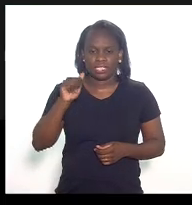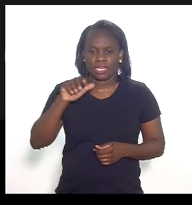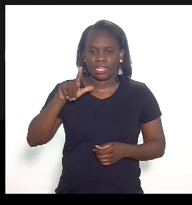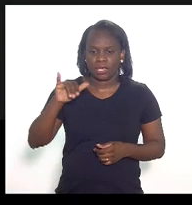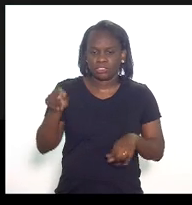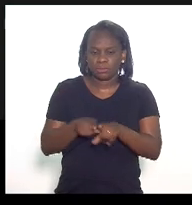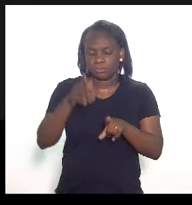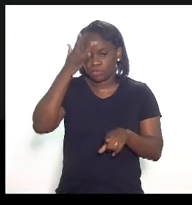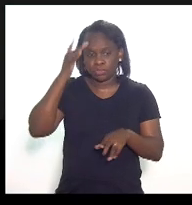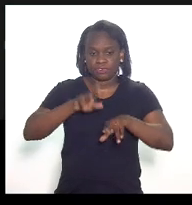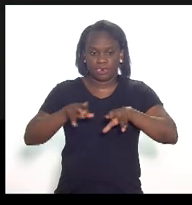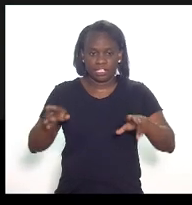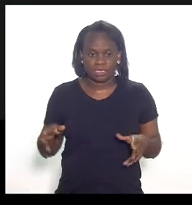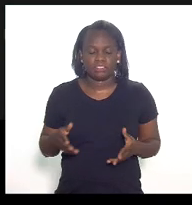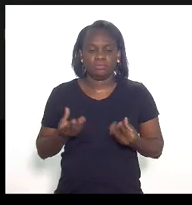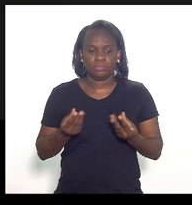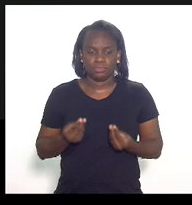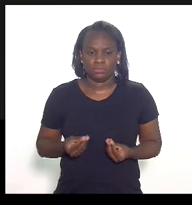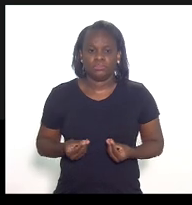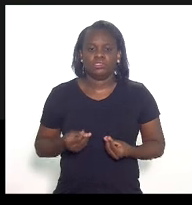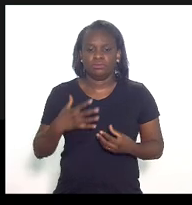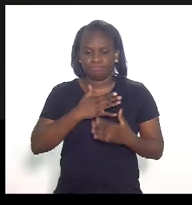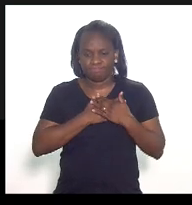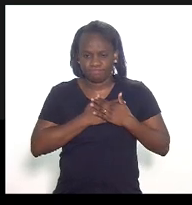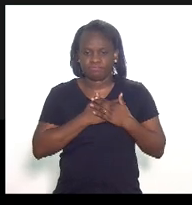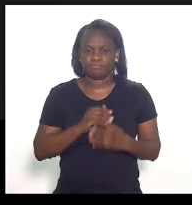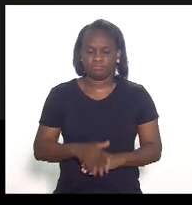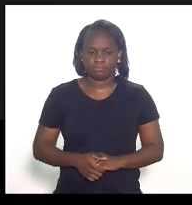outros, nossa solidariedade.